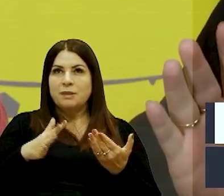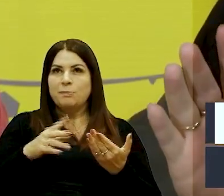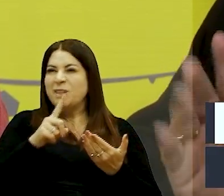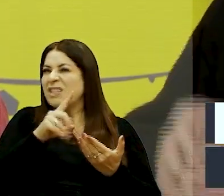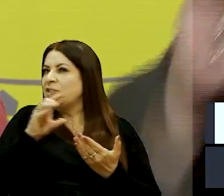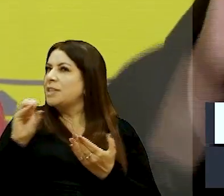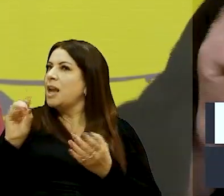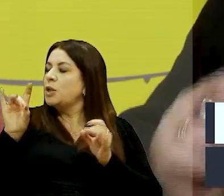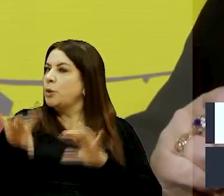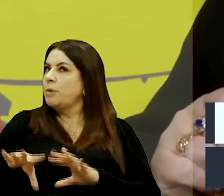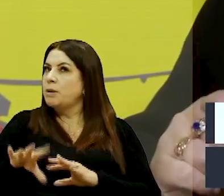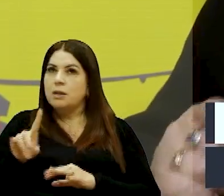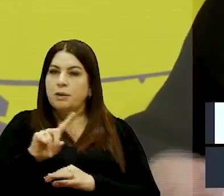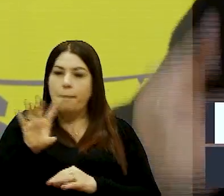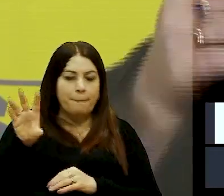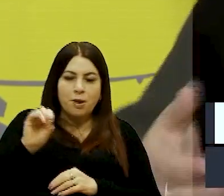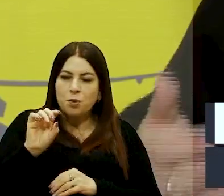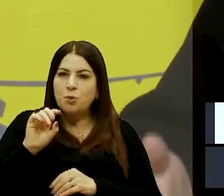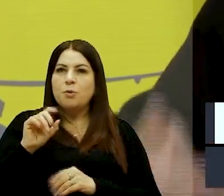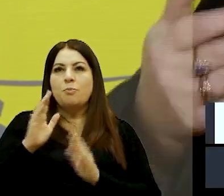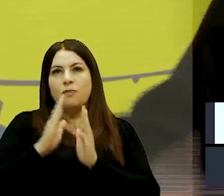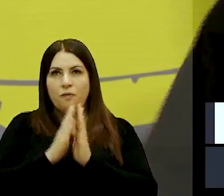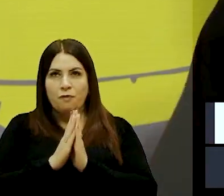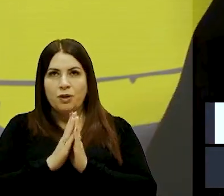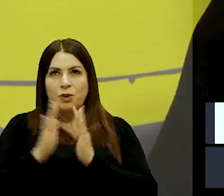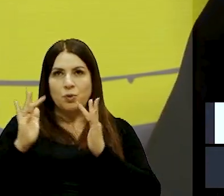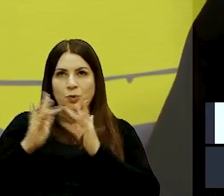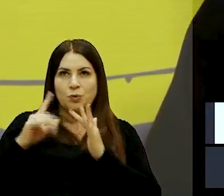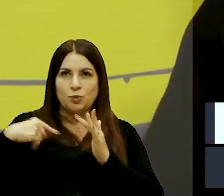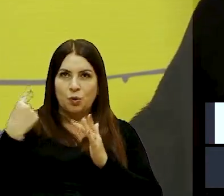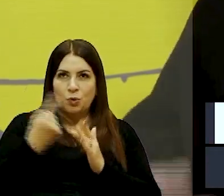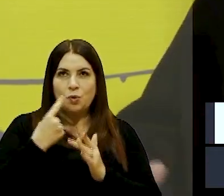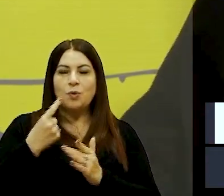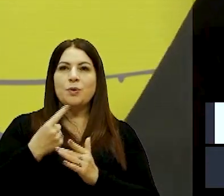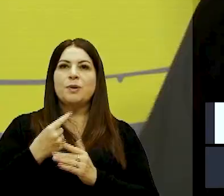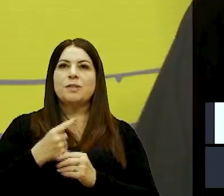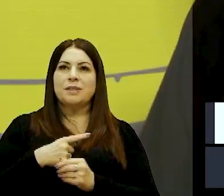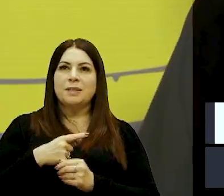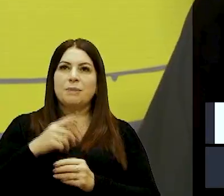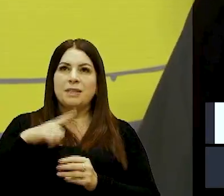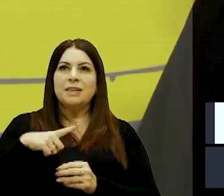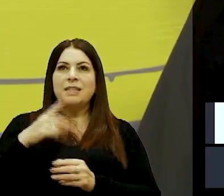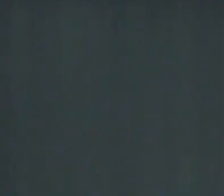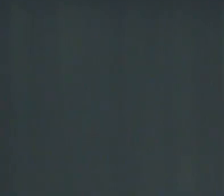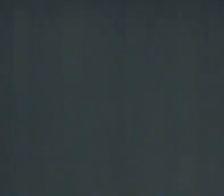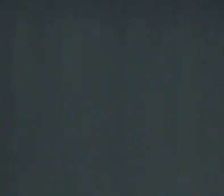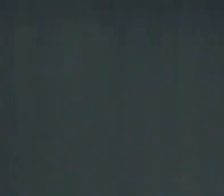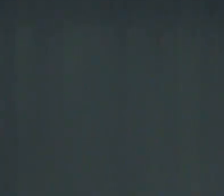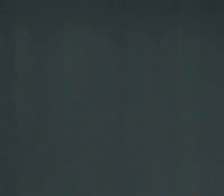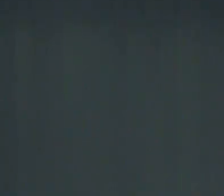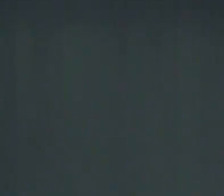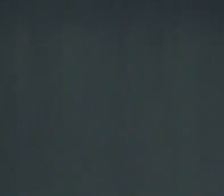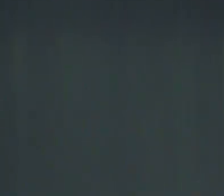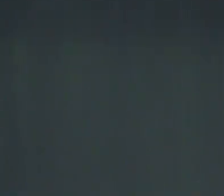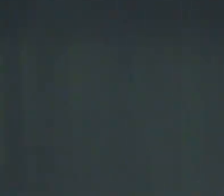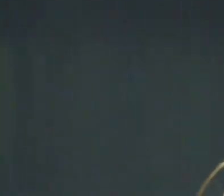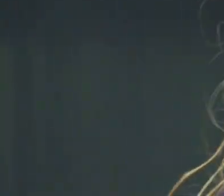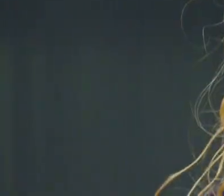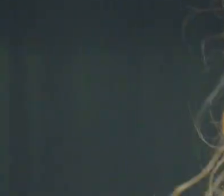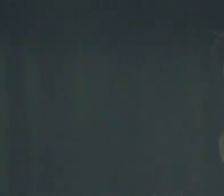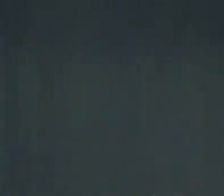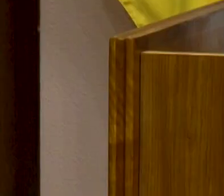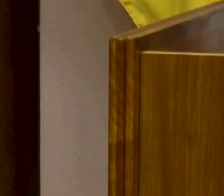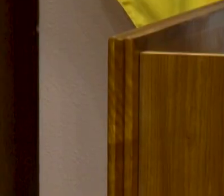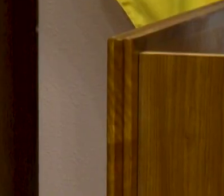100 ainda. Então, quem não pegou a sua, por favor, entre em contato conosco para garantir o seu exemplar. A vereadora Daiane Mello,